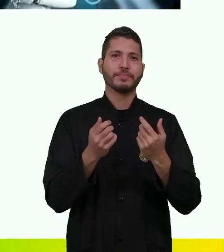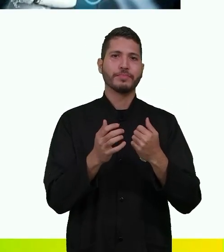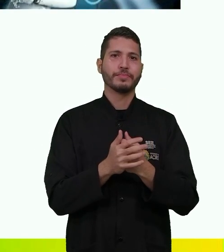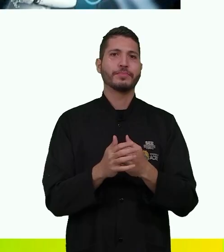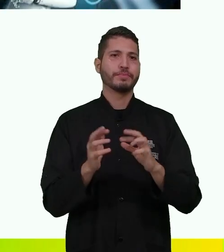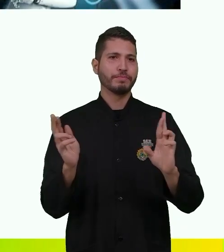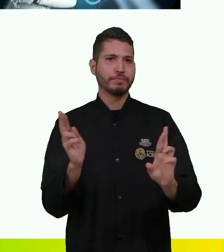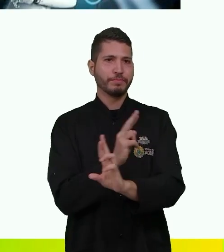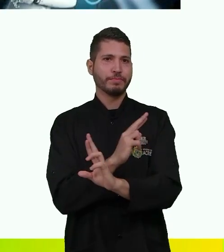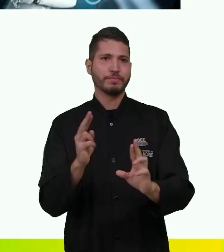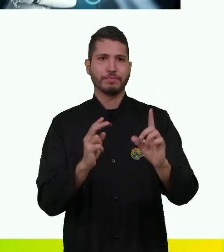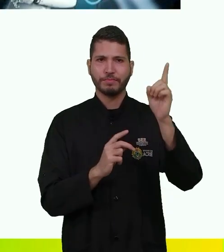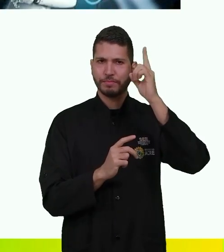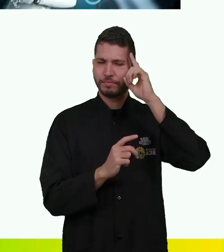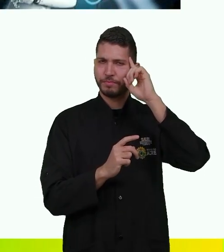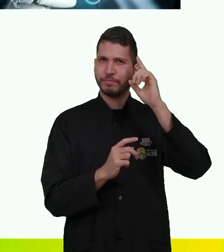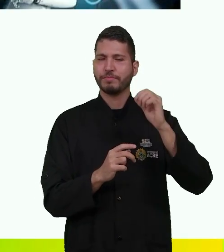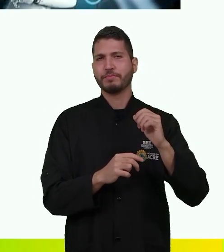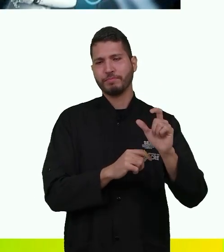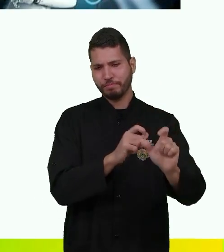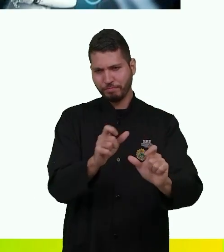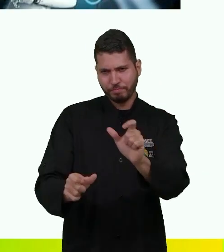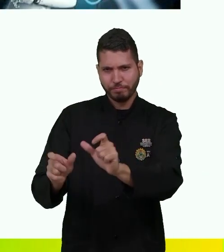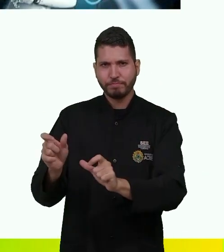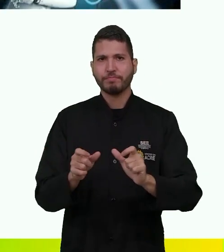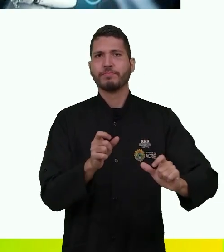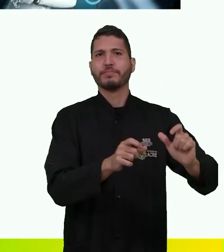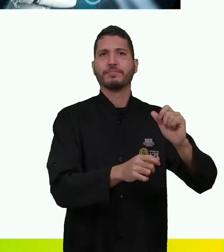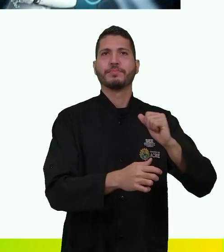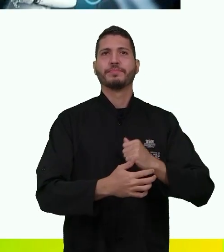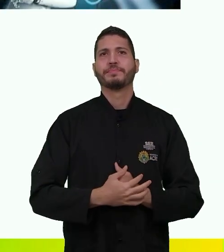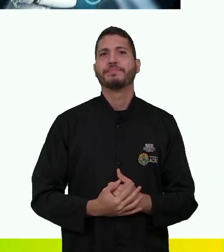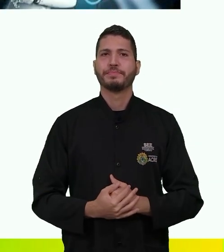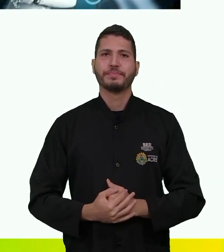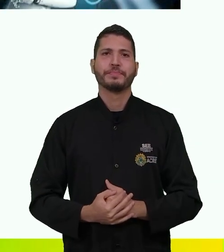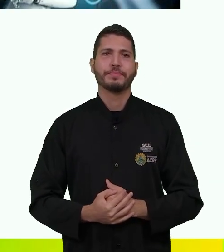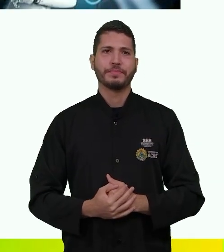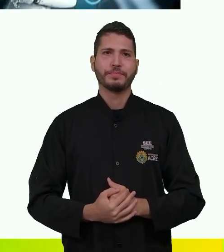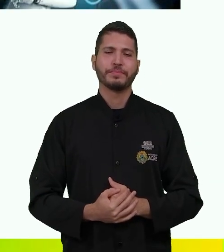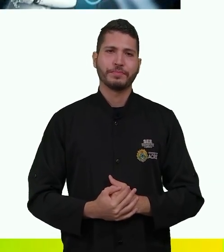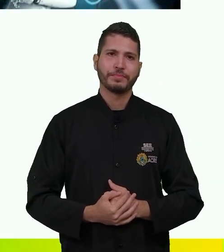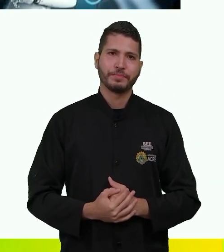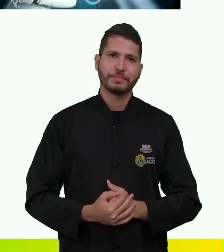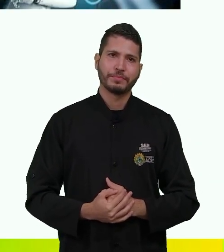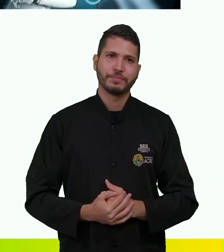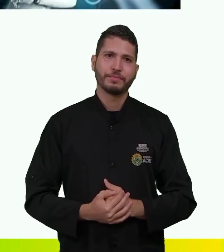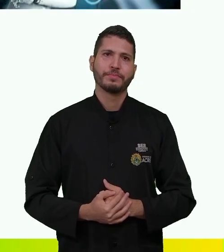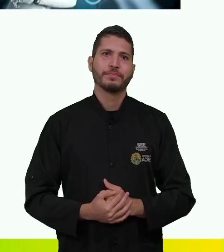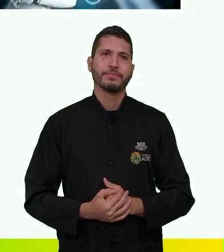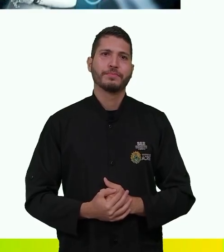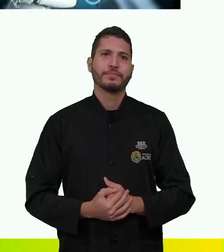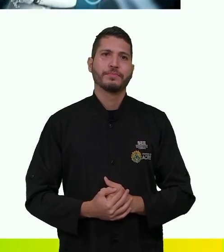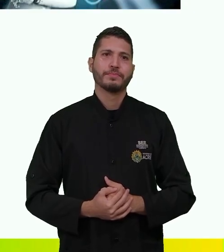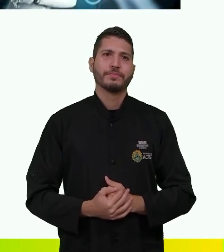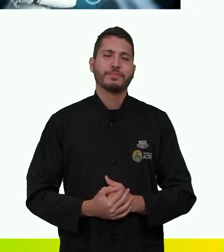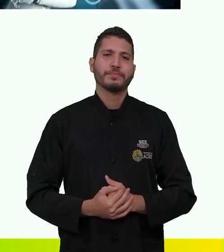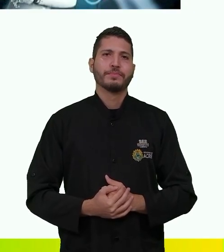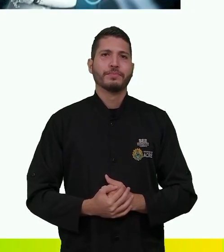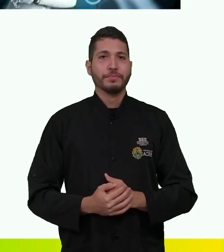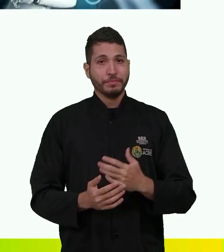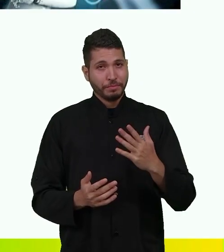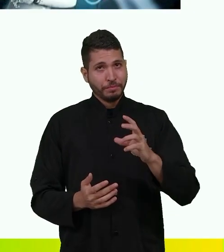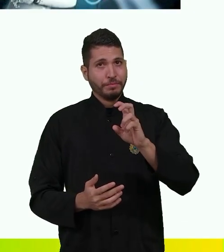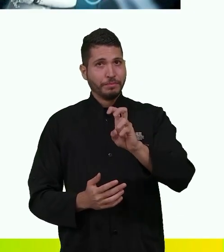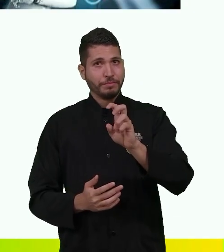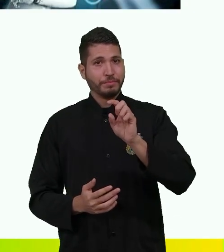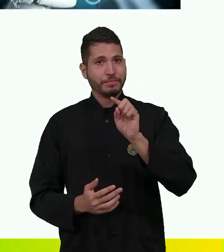relações cotidianas das pessoas. E por último, nós temos a quinta revolução